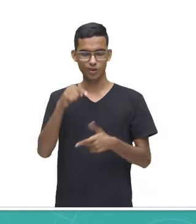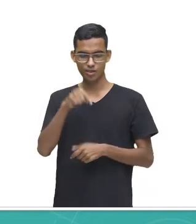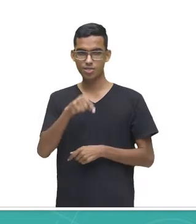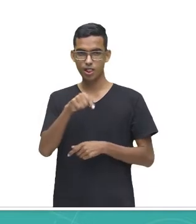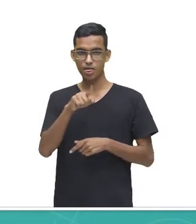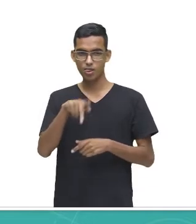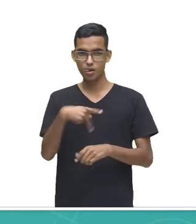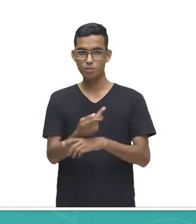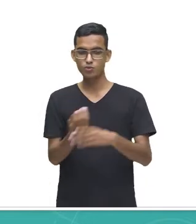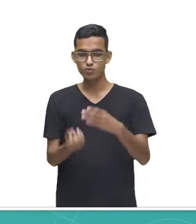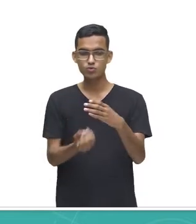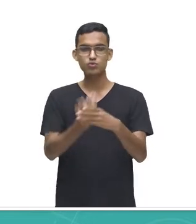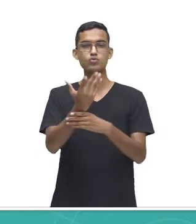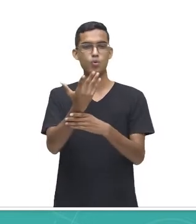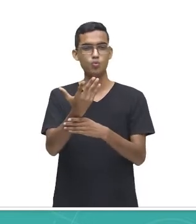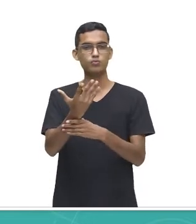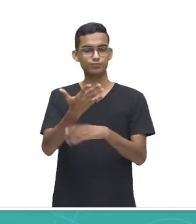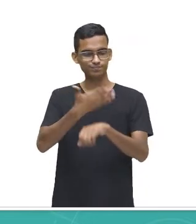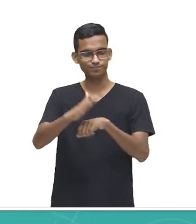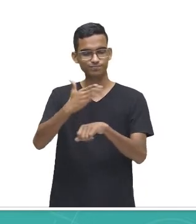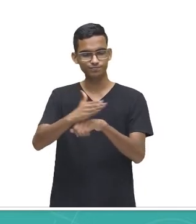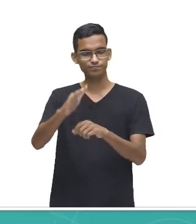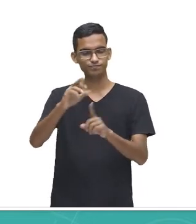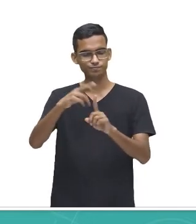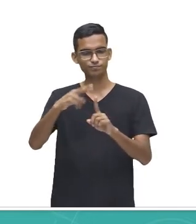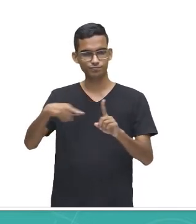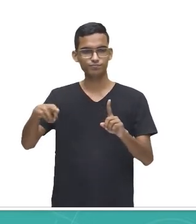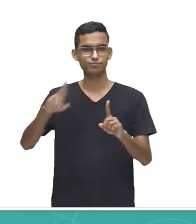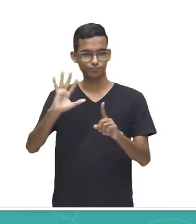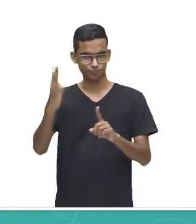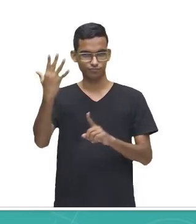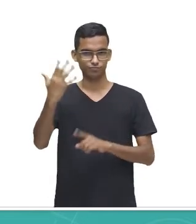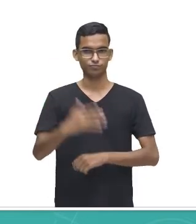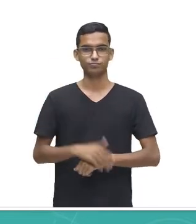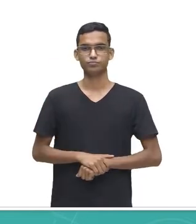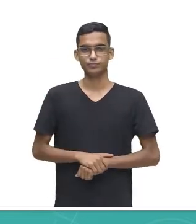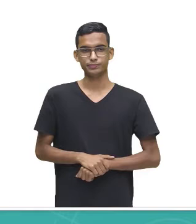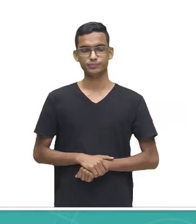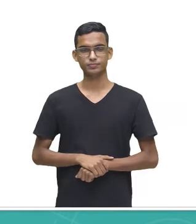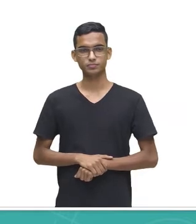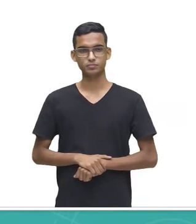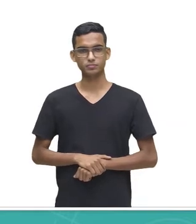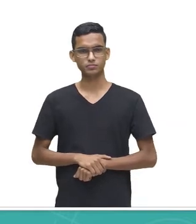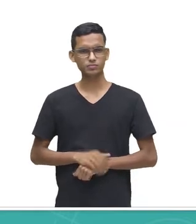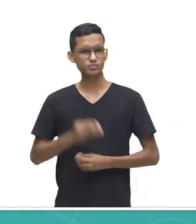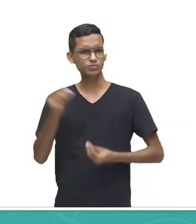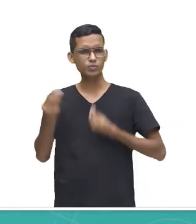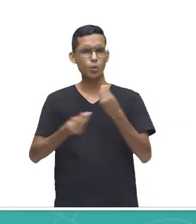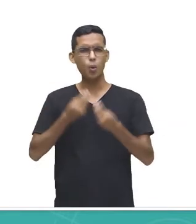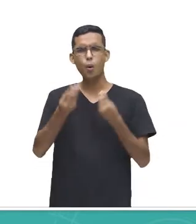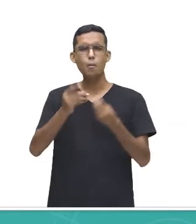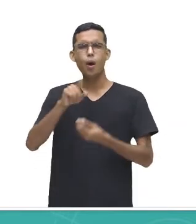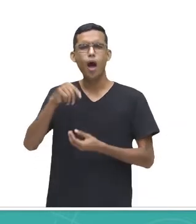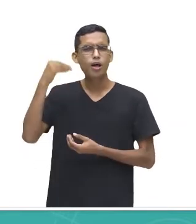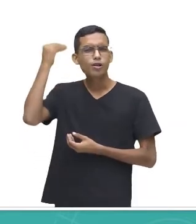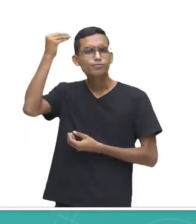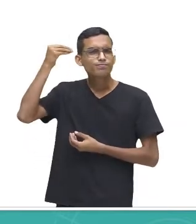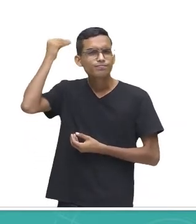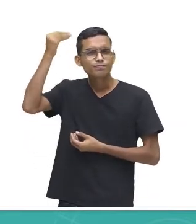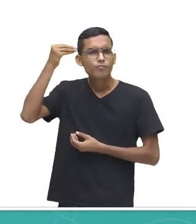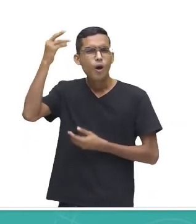assim, professora? Vamos ver aqui. Como que se dá a experiência religiosa? Alguém